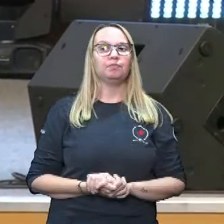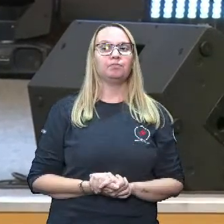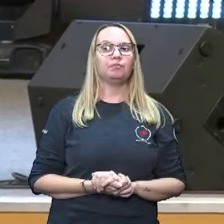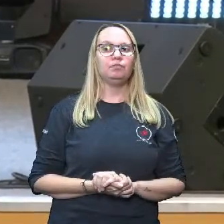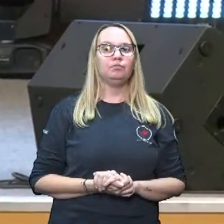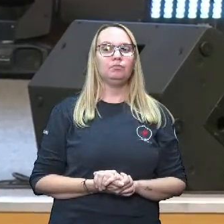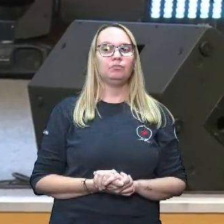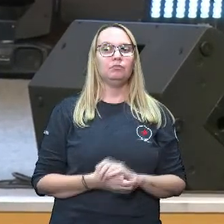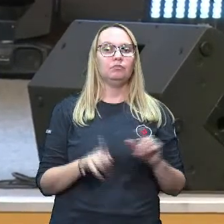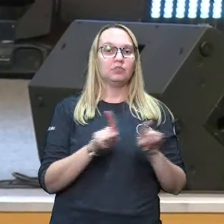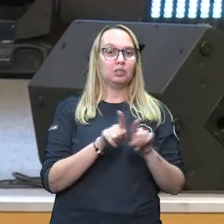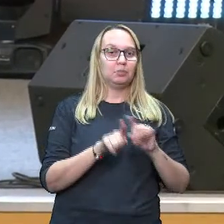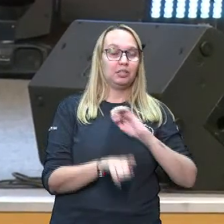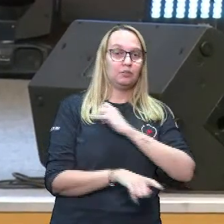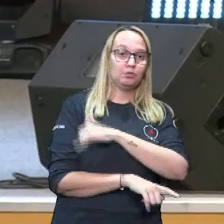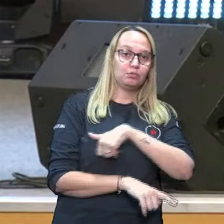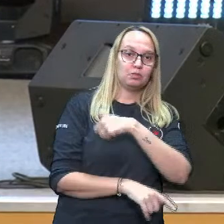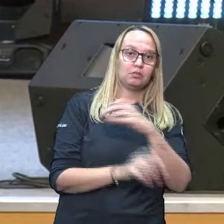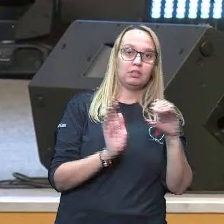João 21.